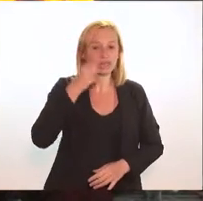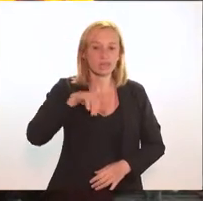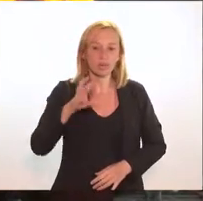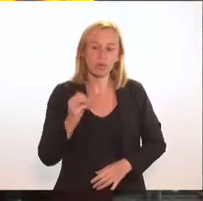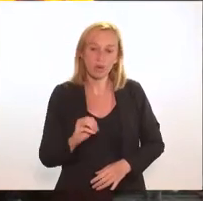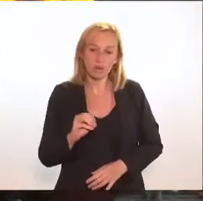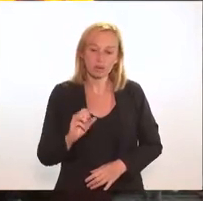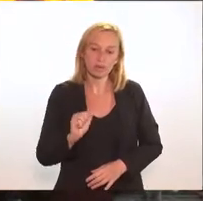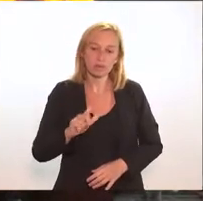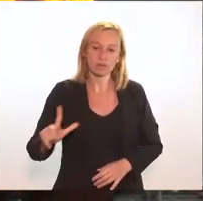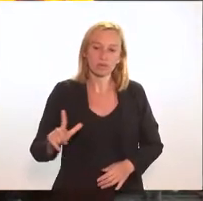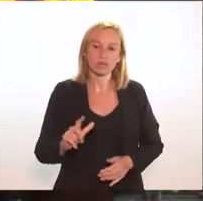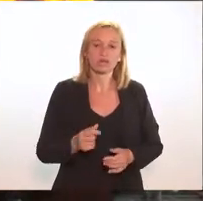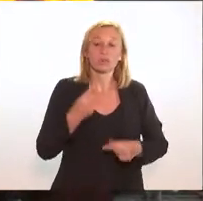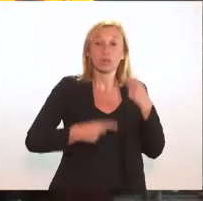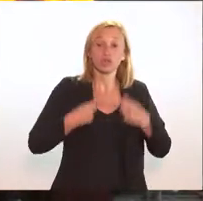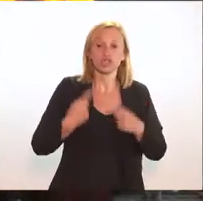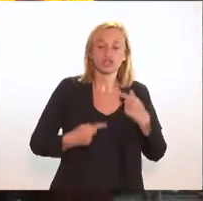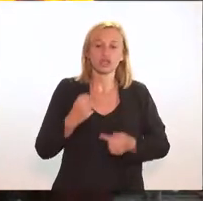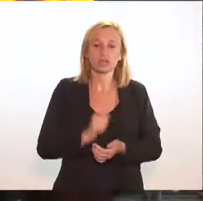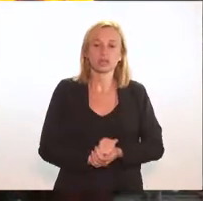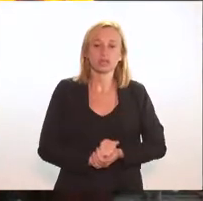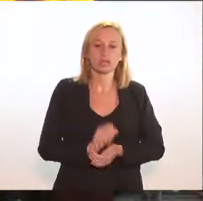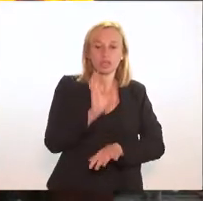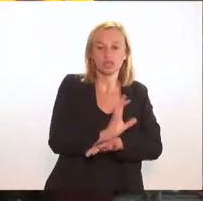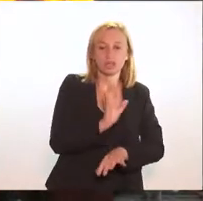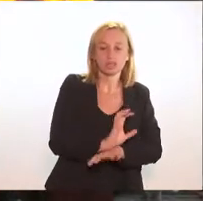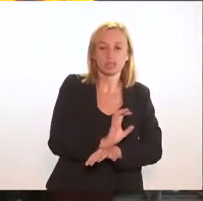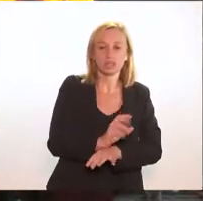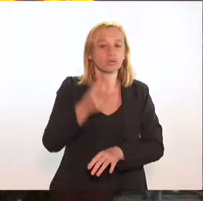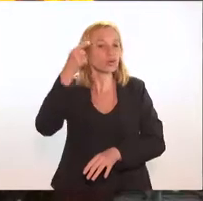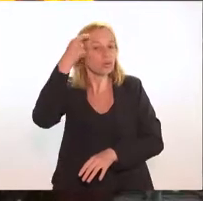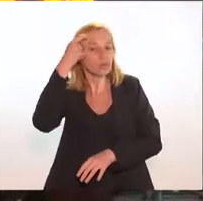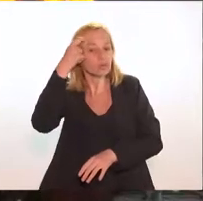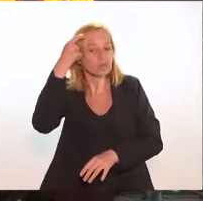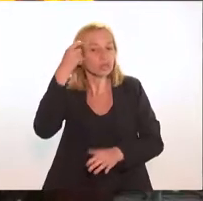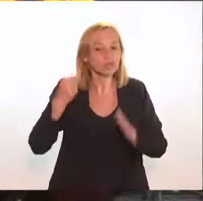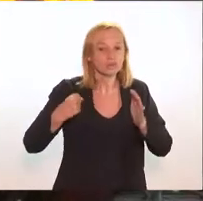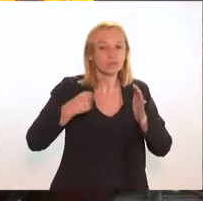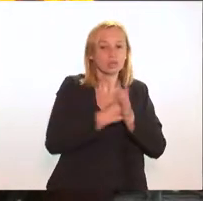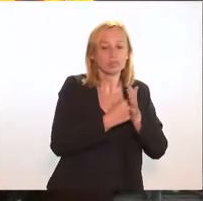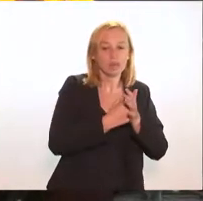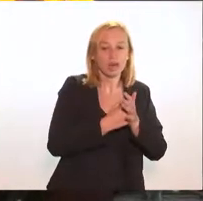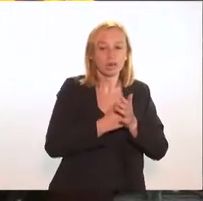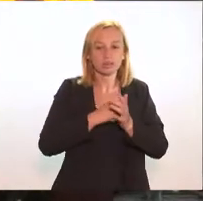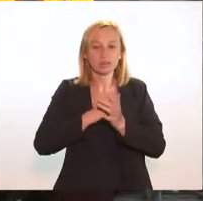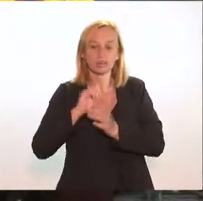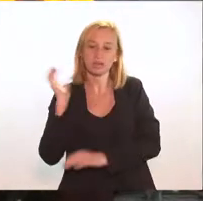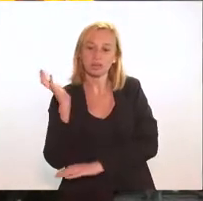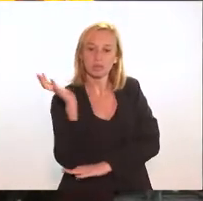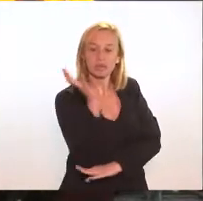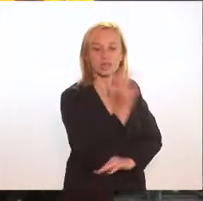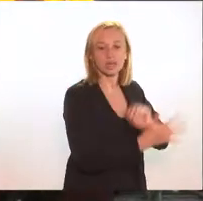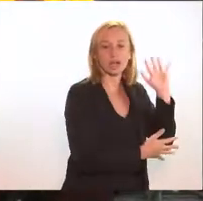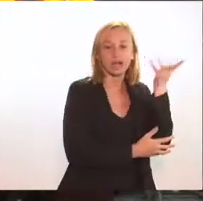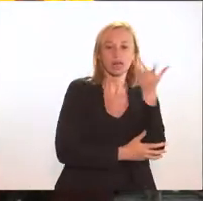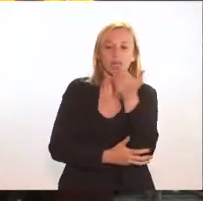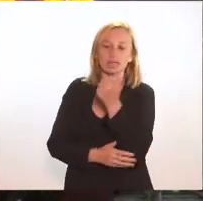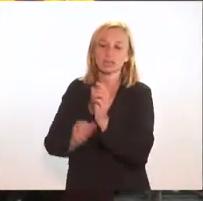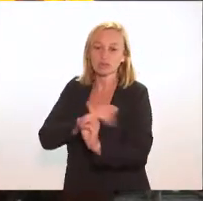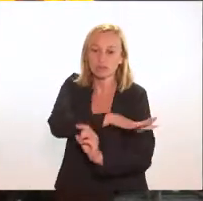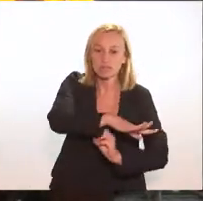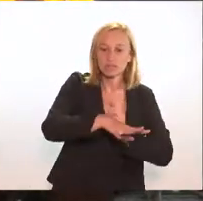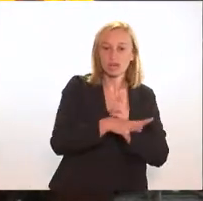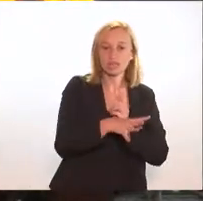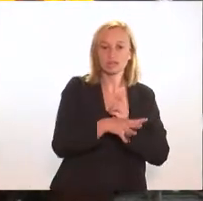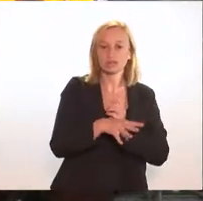Malafaia, que institui a política estadual de conscientização dos impactos ambientais, econômicos e sociais pós-pandemia no âmbito do Estado do